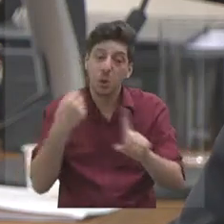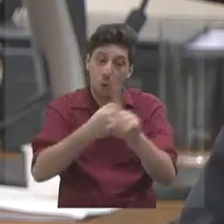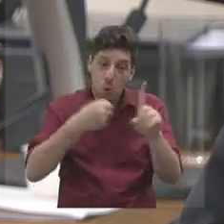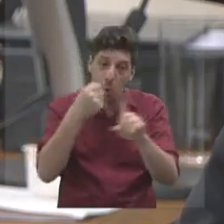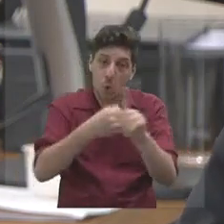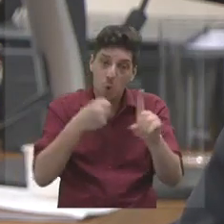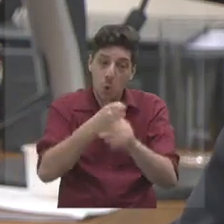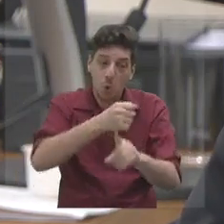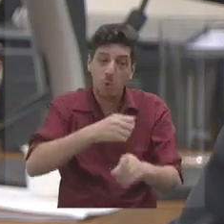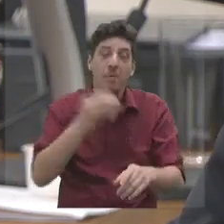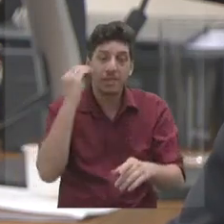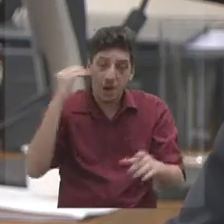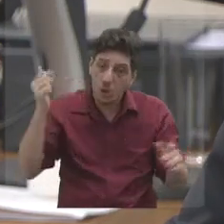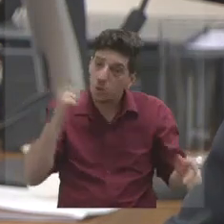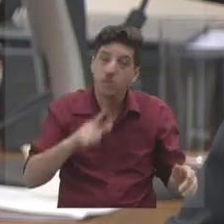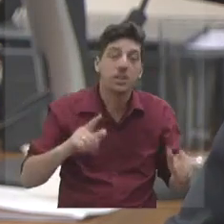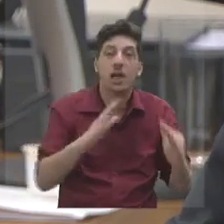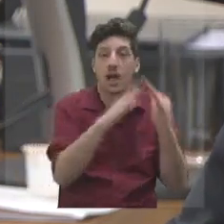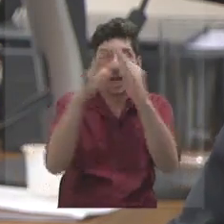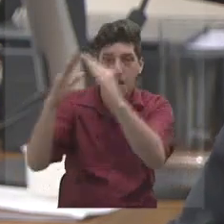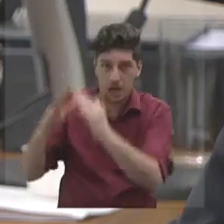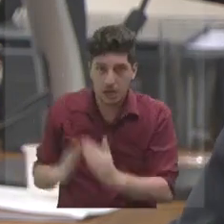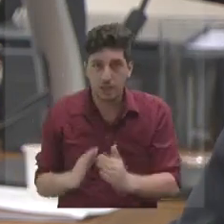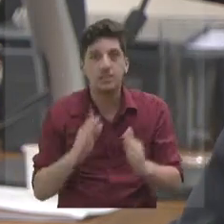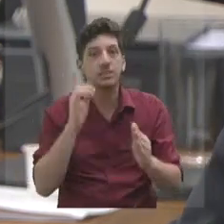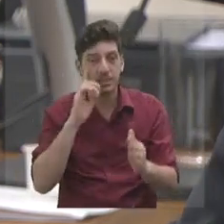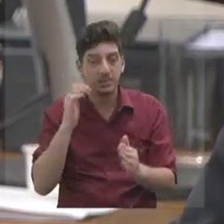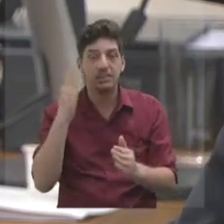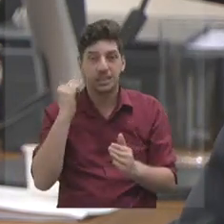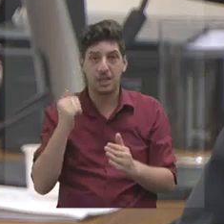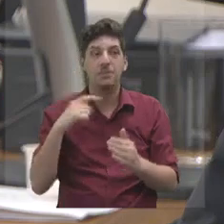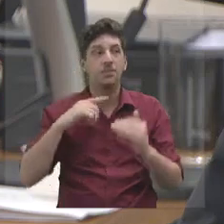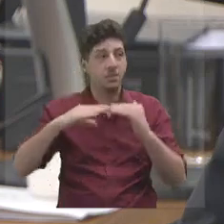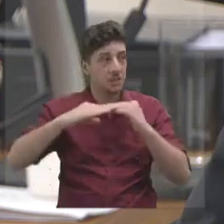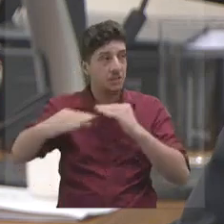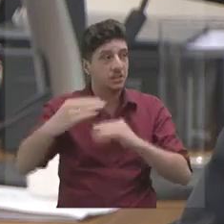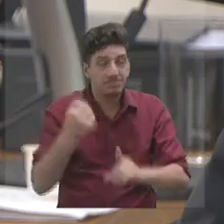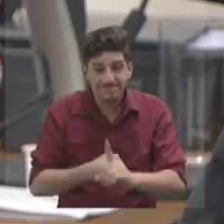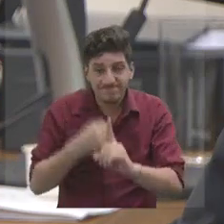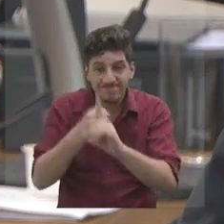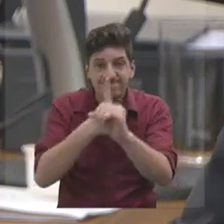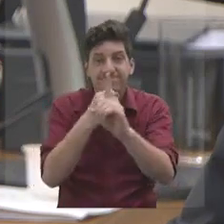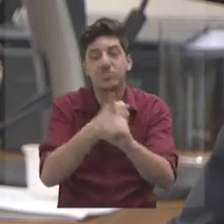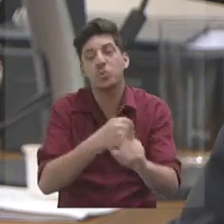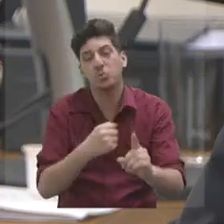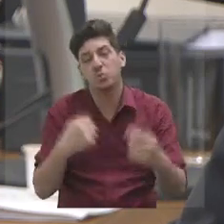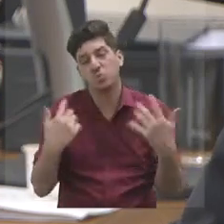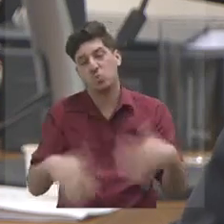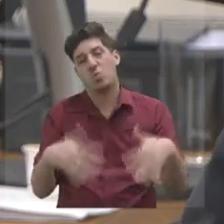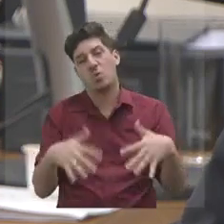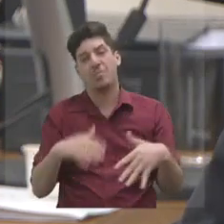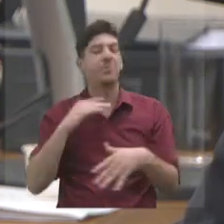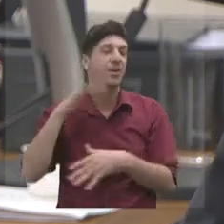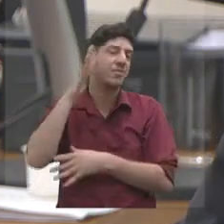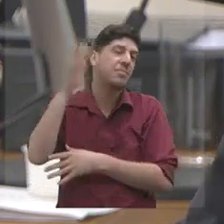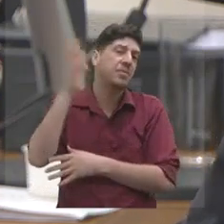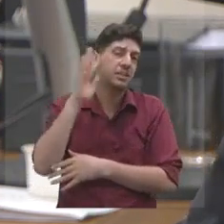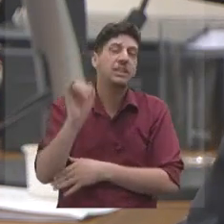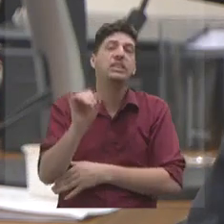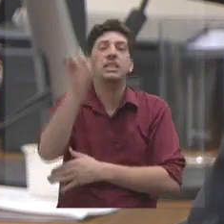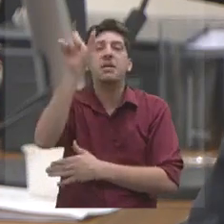a luta por asfalto das ocupações urbanas ele é muito grande eu fico imaginando se uma liderança